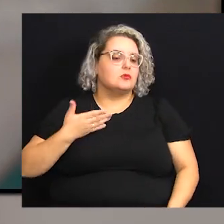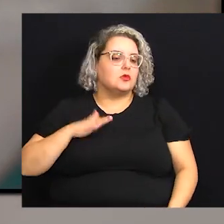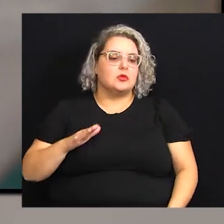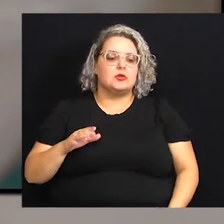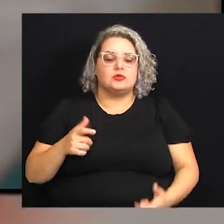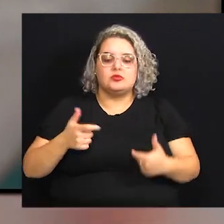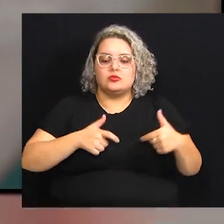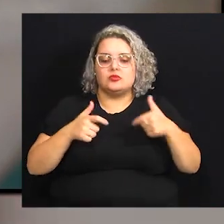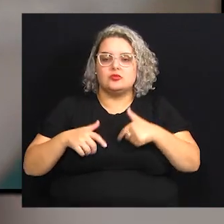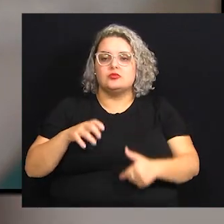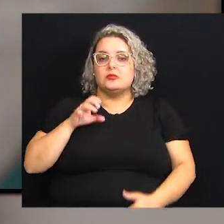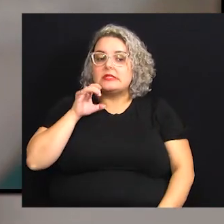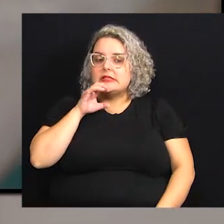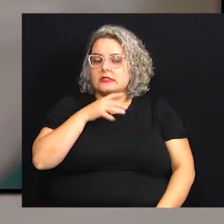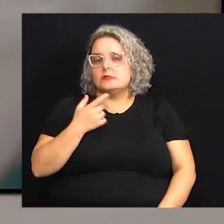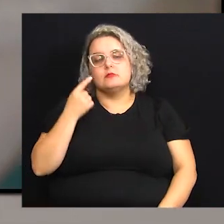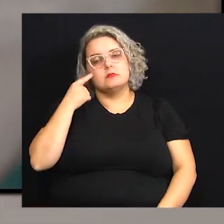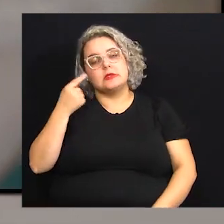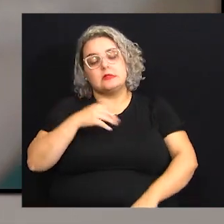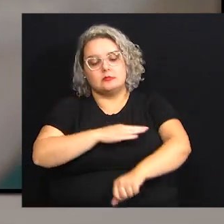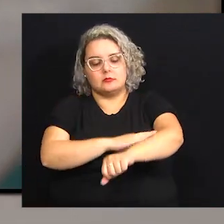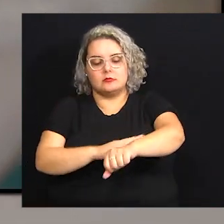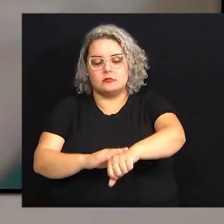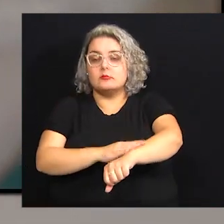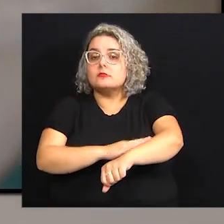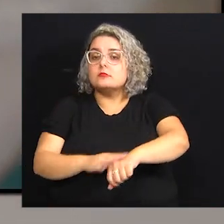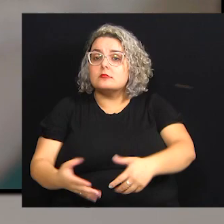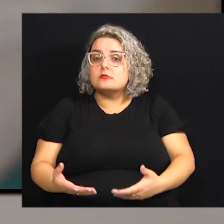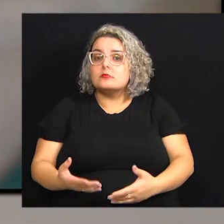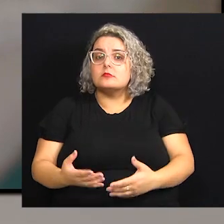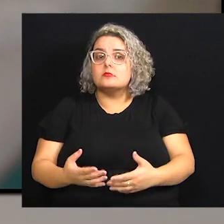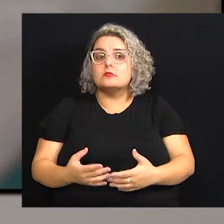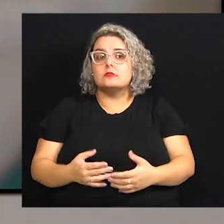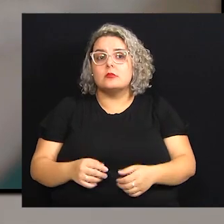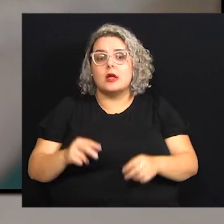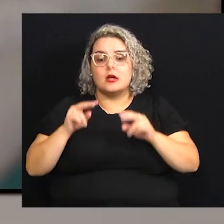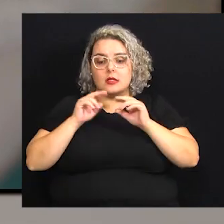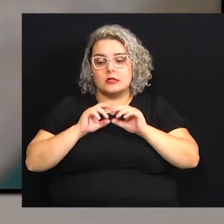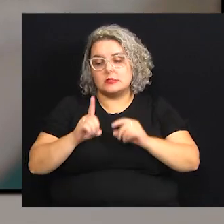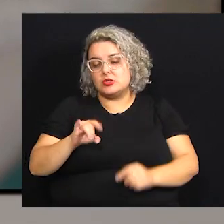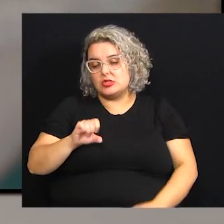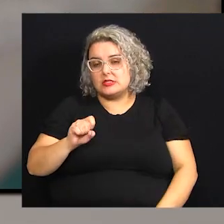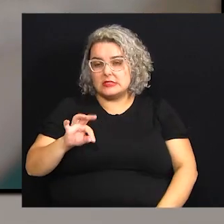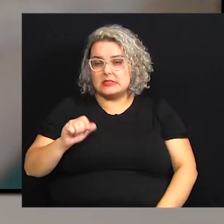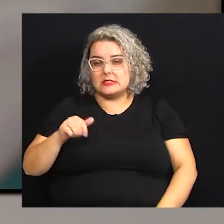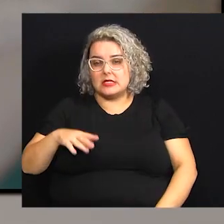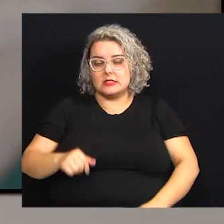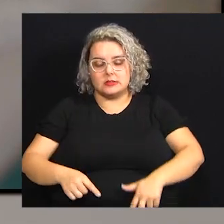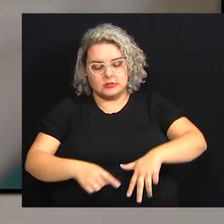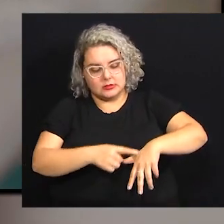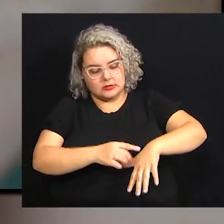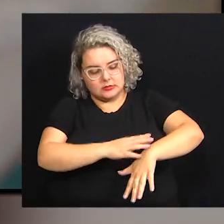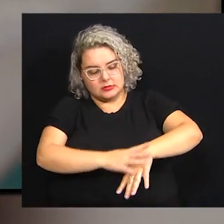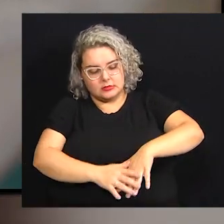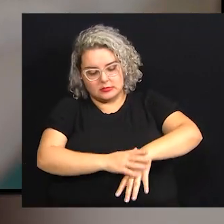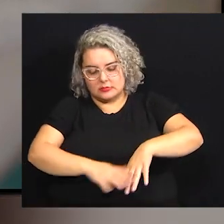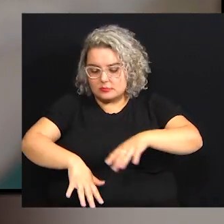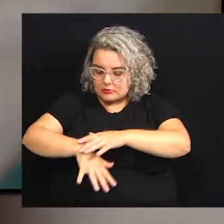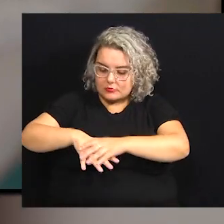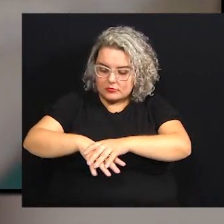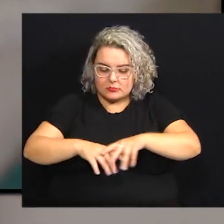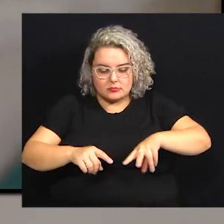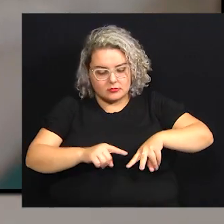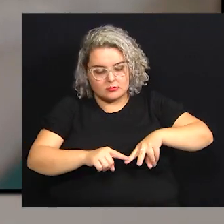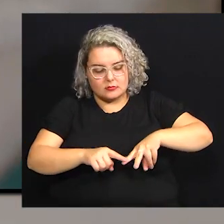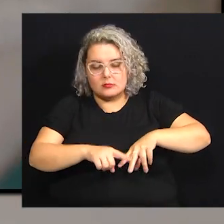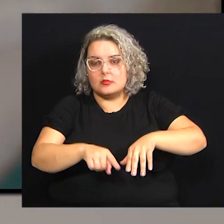lugares quentes. Então, quando você pensa na pele, em regiões mais distais, né? Nos membros, e não em